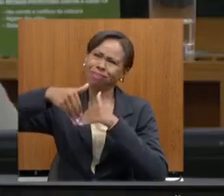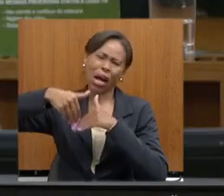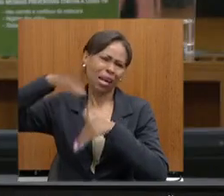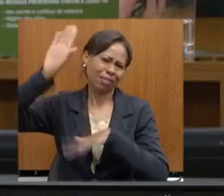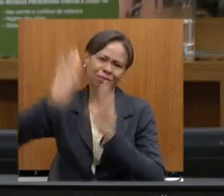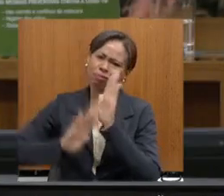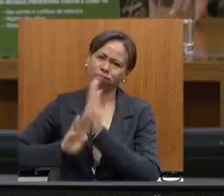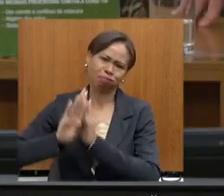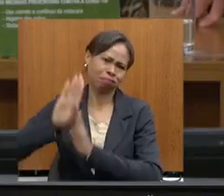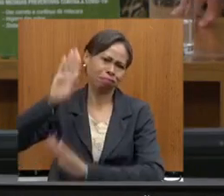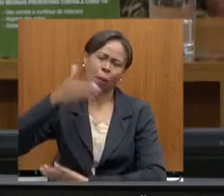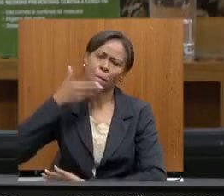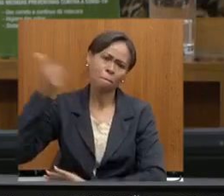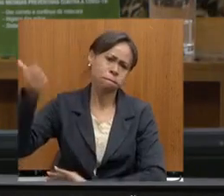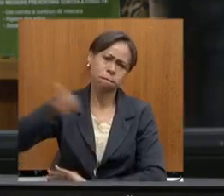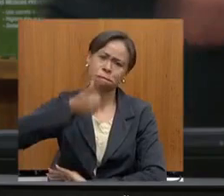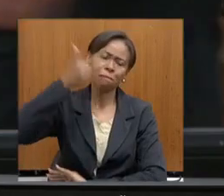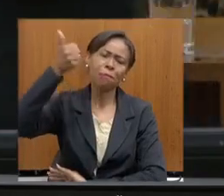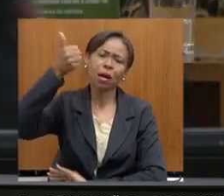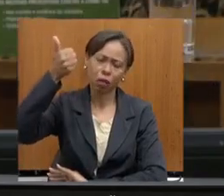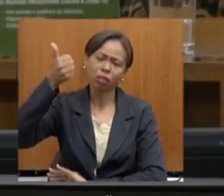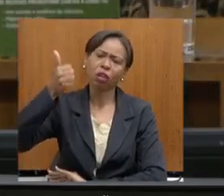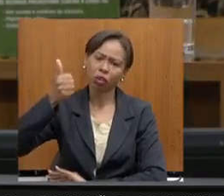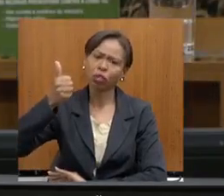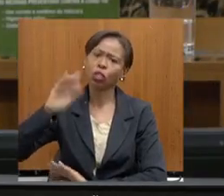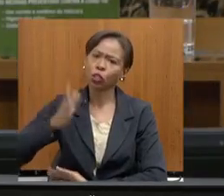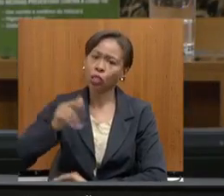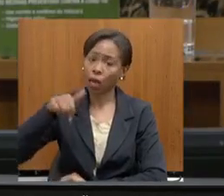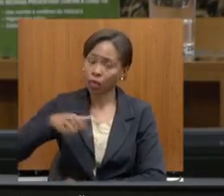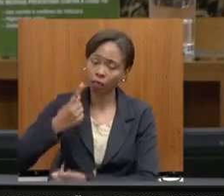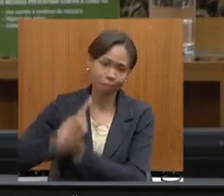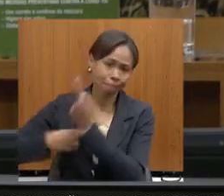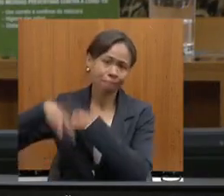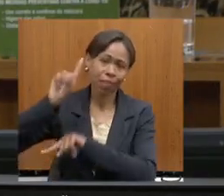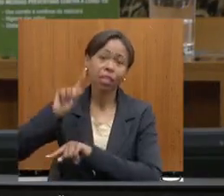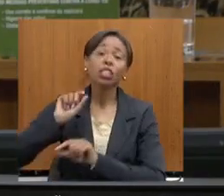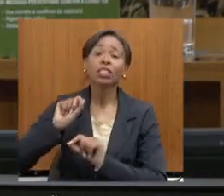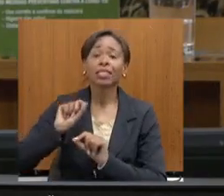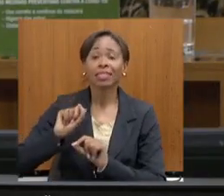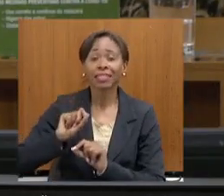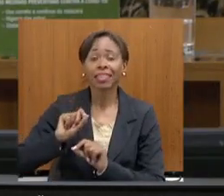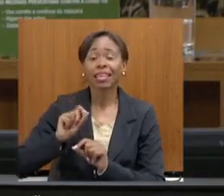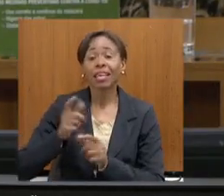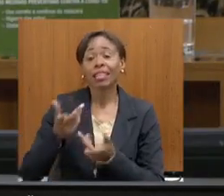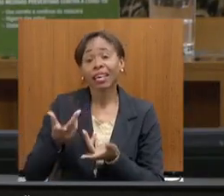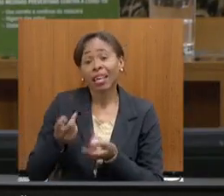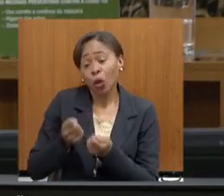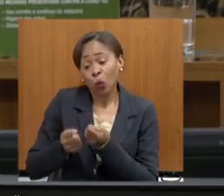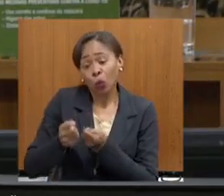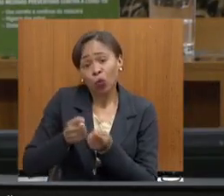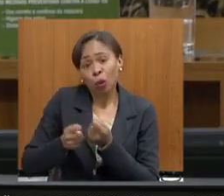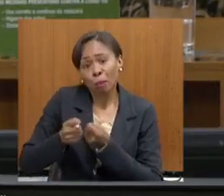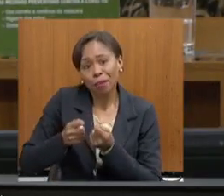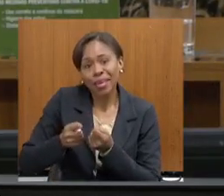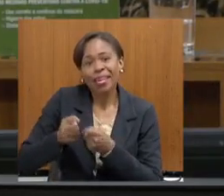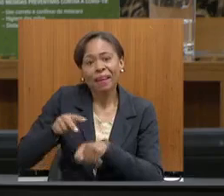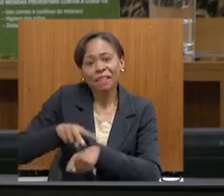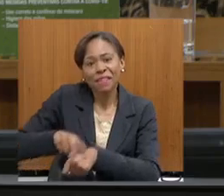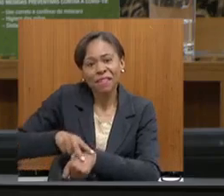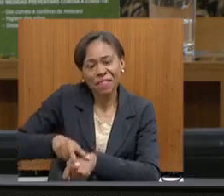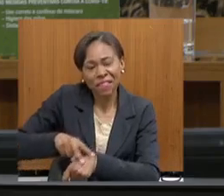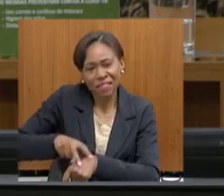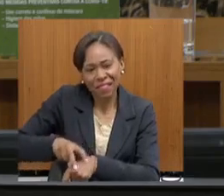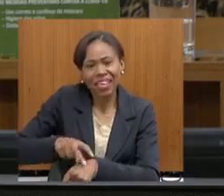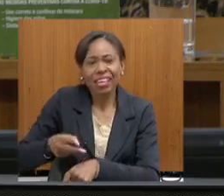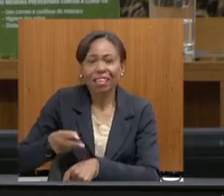numa numa sequência muito exitosa na atração dessa economia verde dessa economia que realmente é se